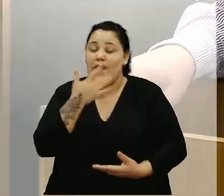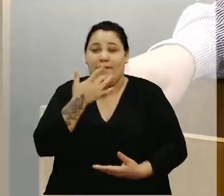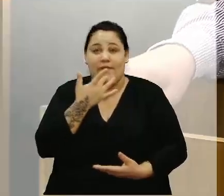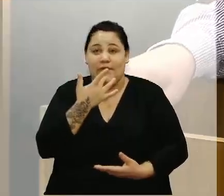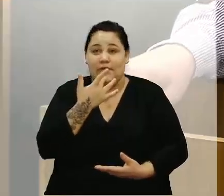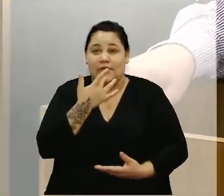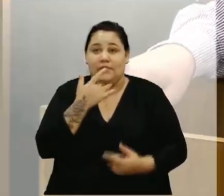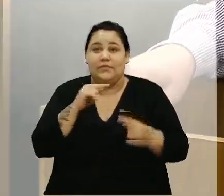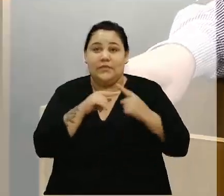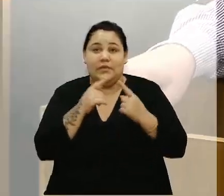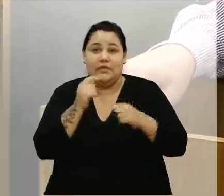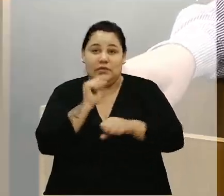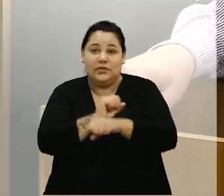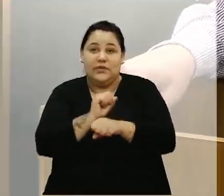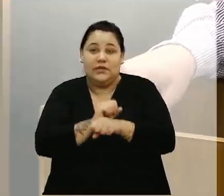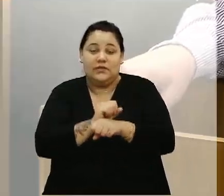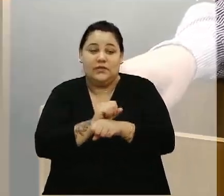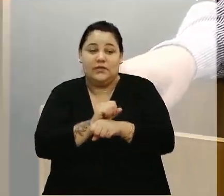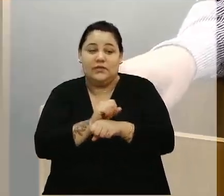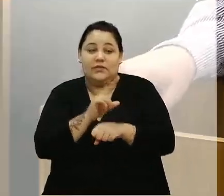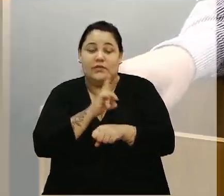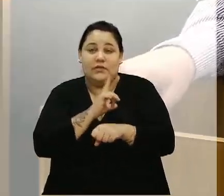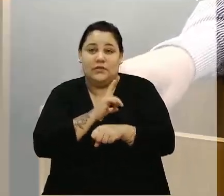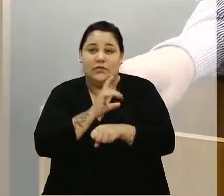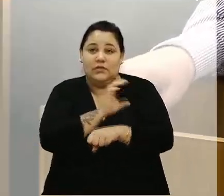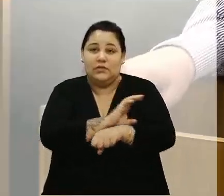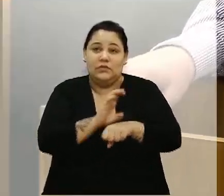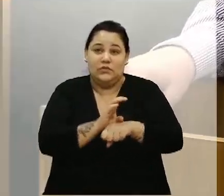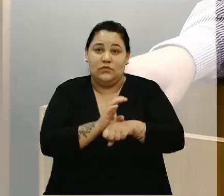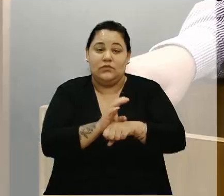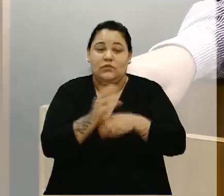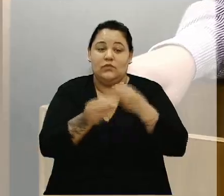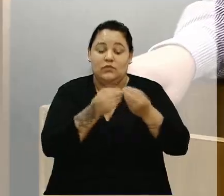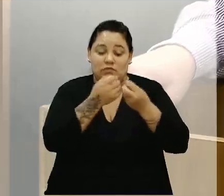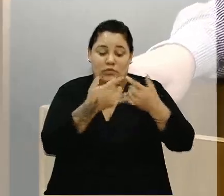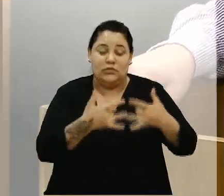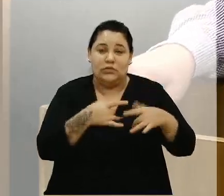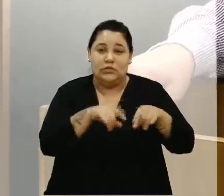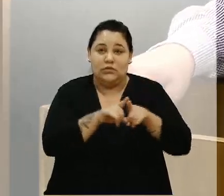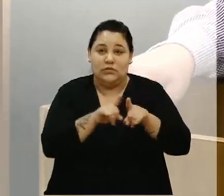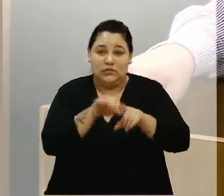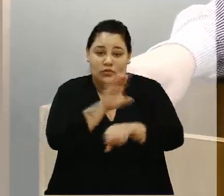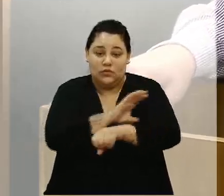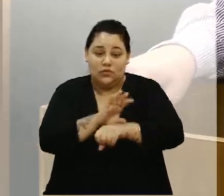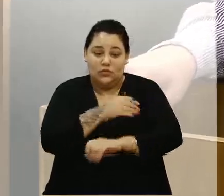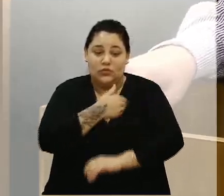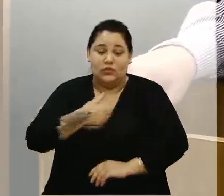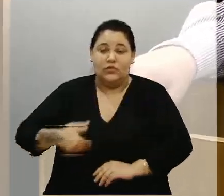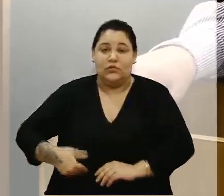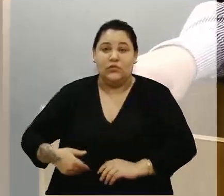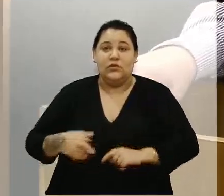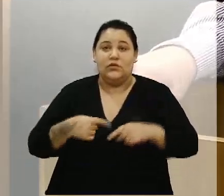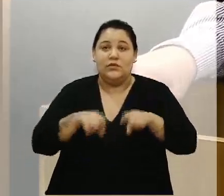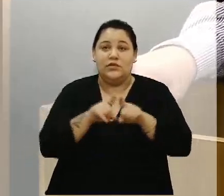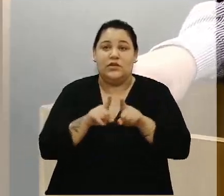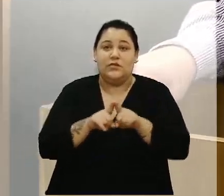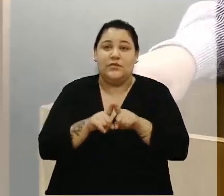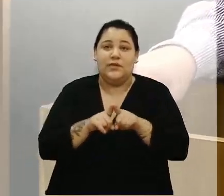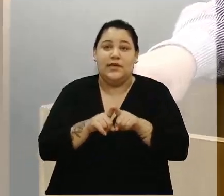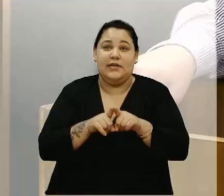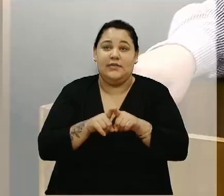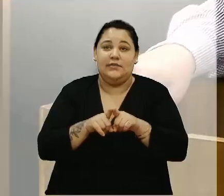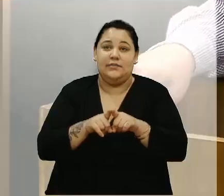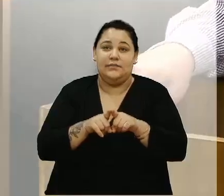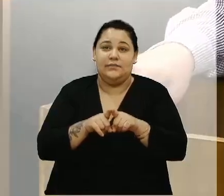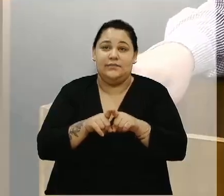que tenha curso, como o vereador Scalco falou. Além dos cursos, tem os cursos de preferências aqui da região, mas tenha curso